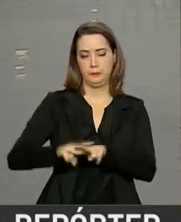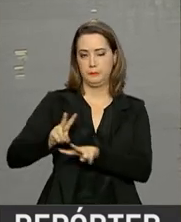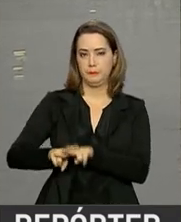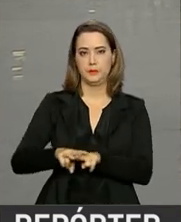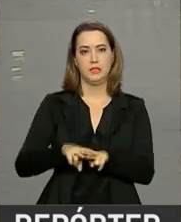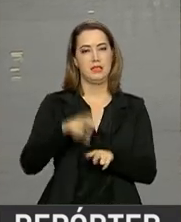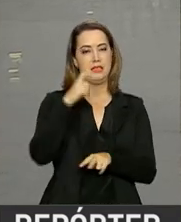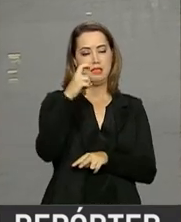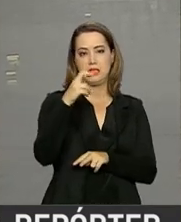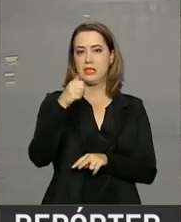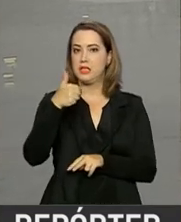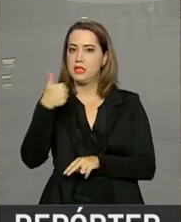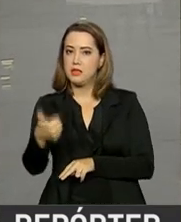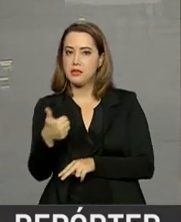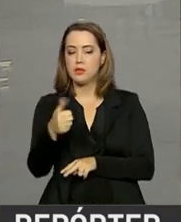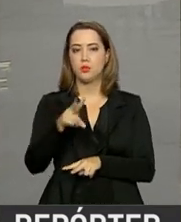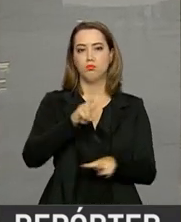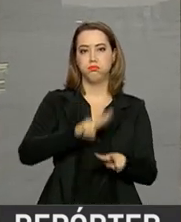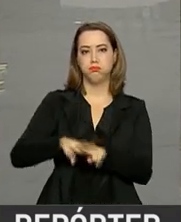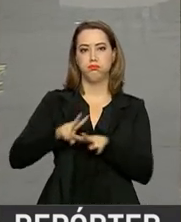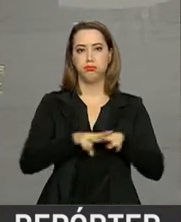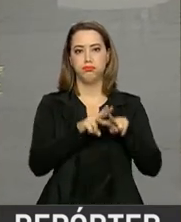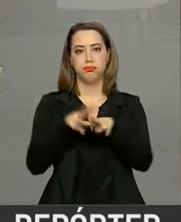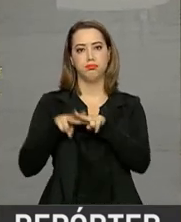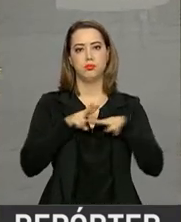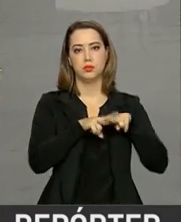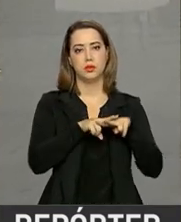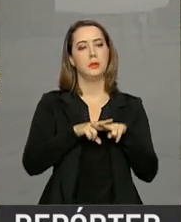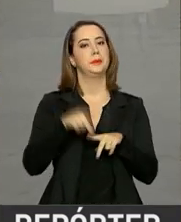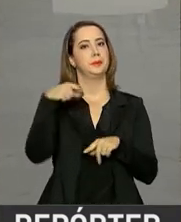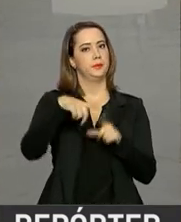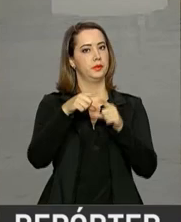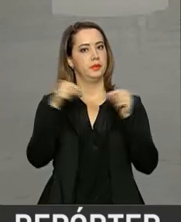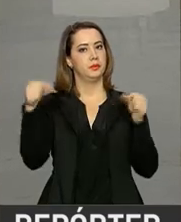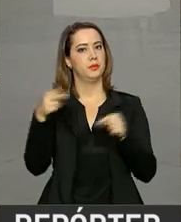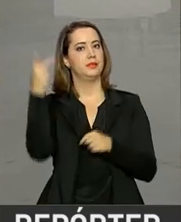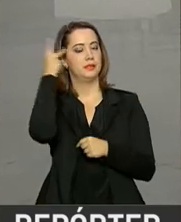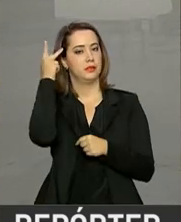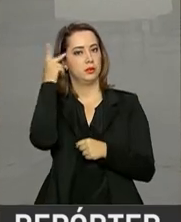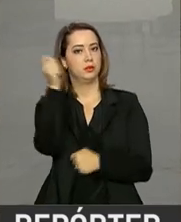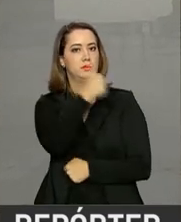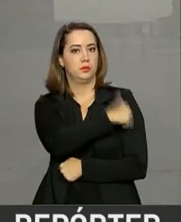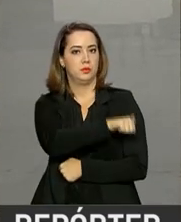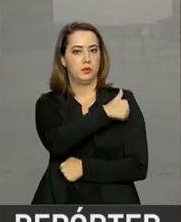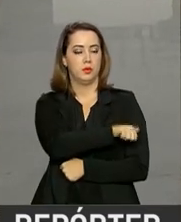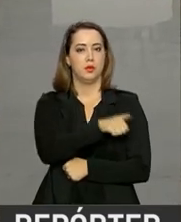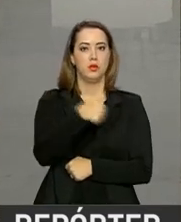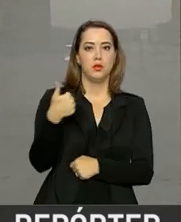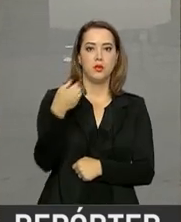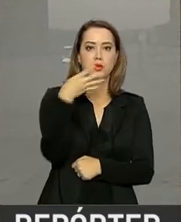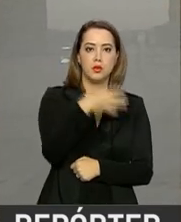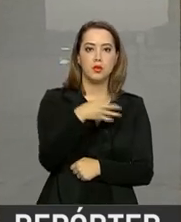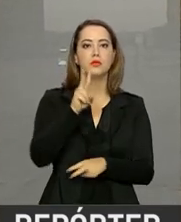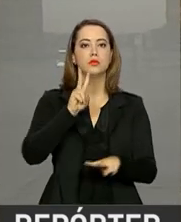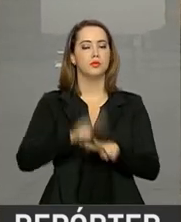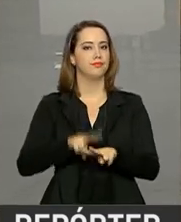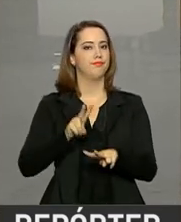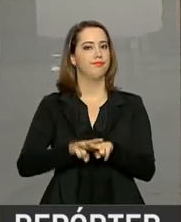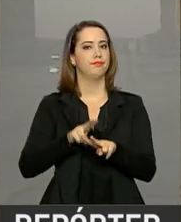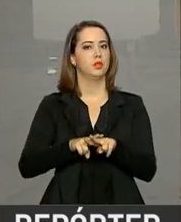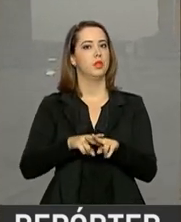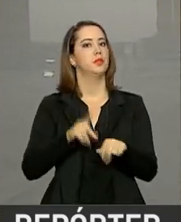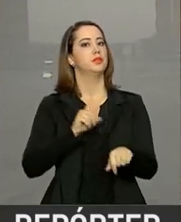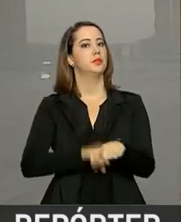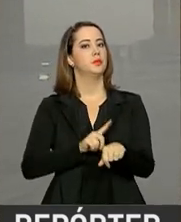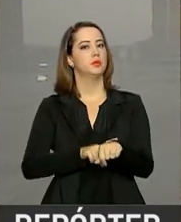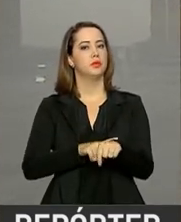todo 51 mandados em Brasília São Paulo e Rio de Janeiro sendo 14 deles de prisão temporária e 37